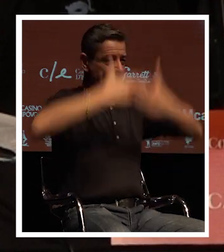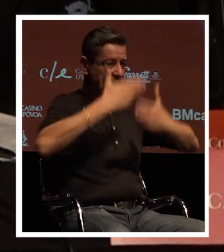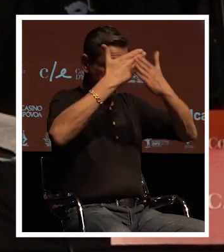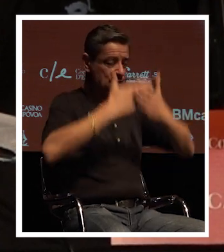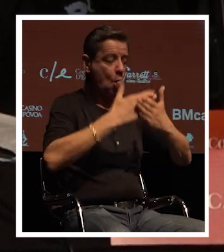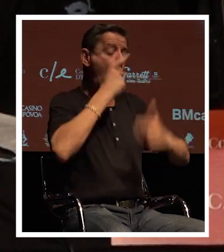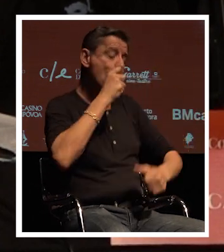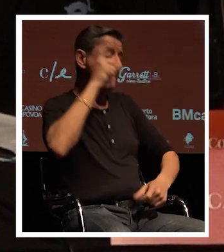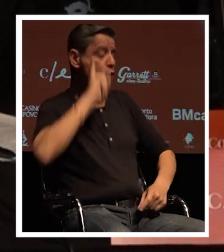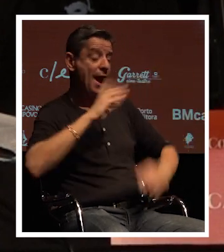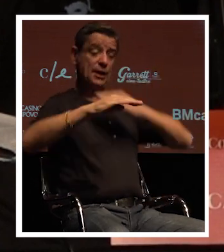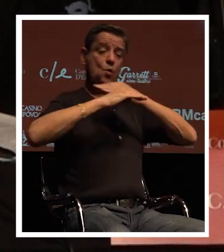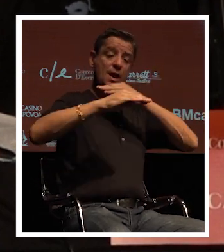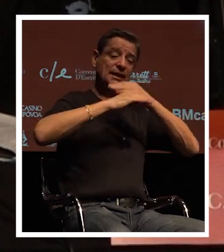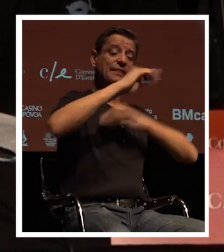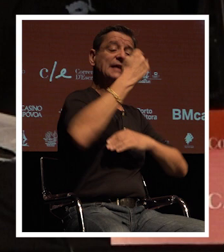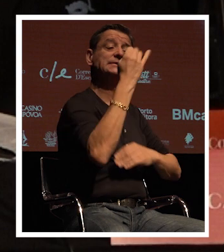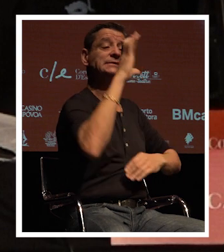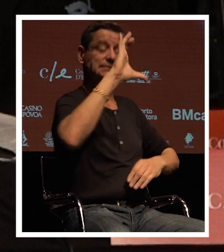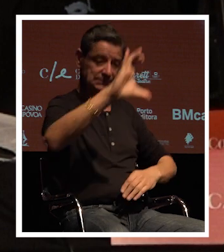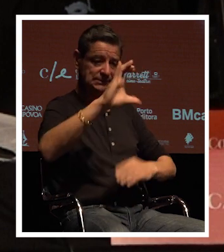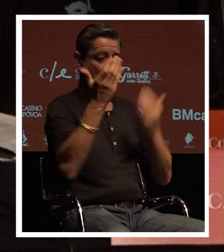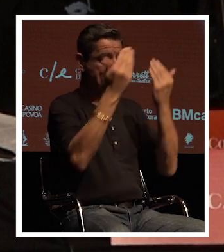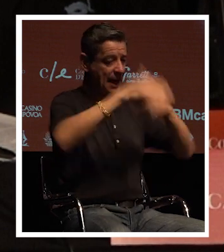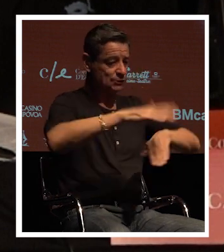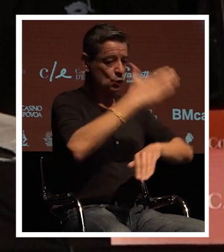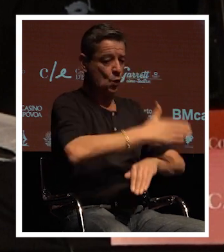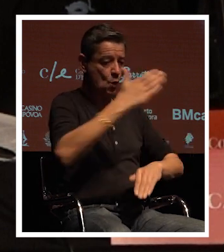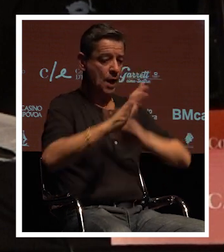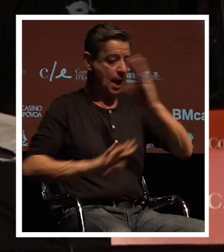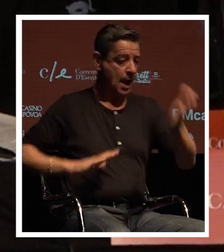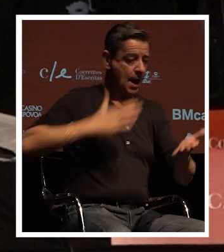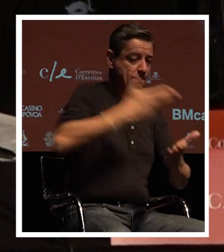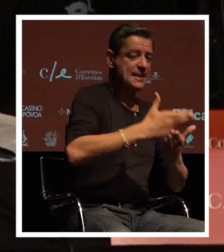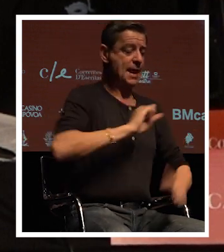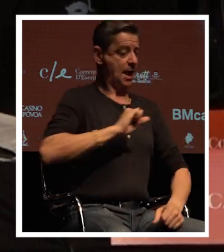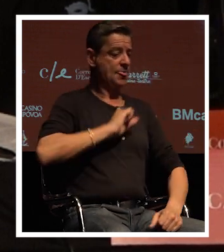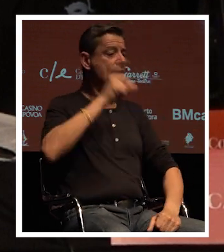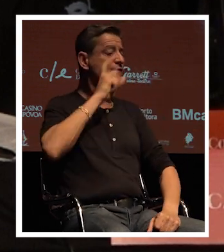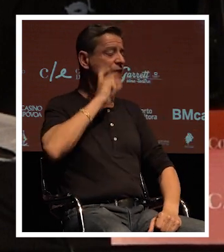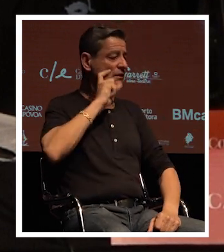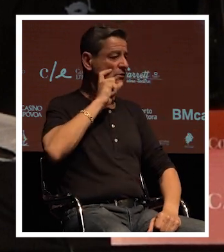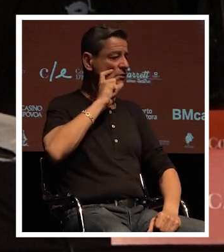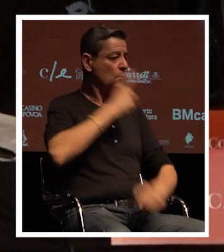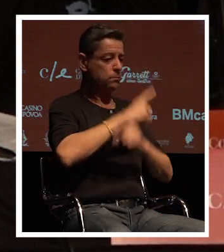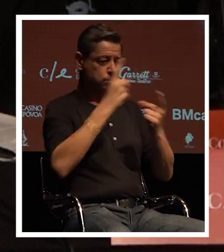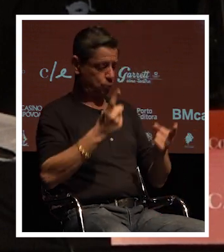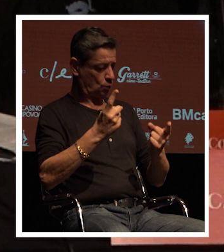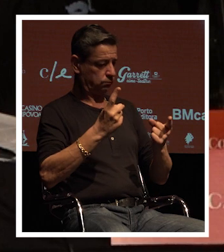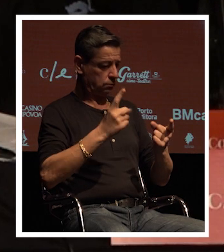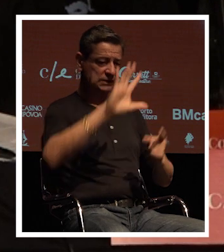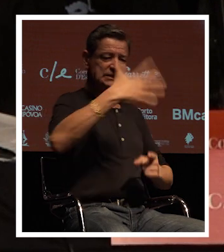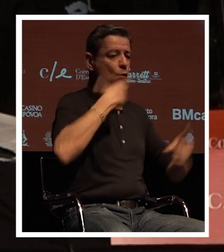igualdade de género uma notificação para no prazo de 11 dias apresentar a minha defesa pois tinha sido objeto de